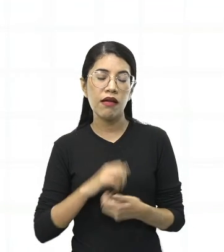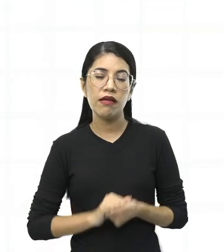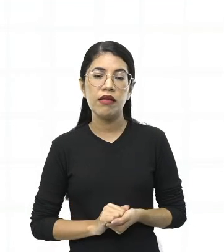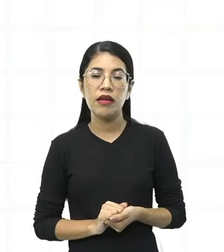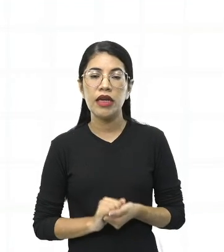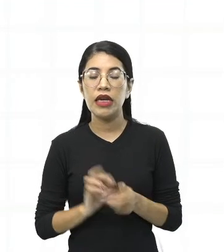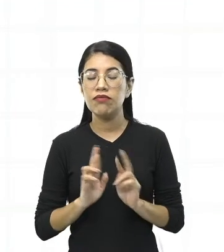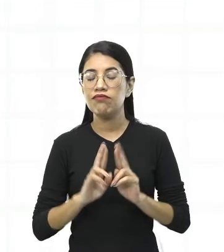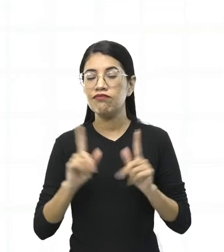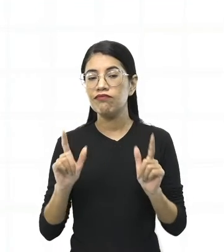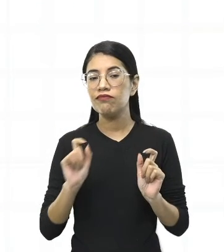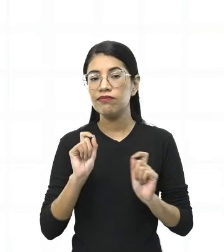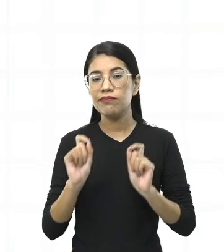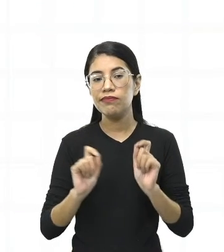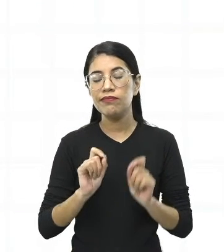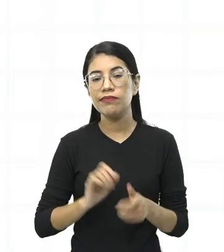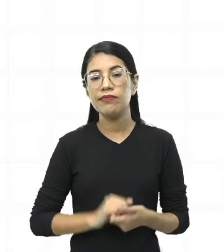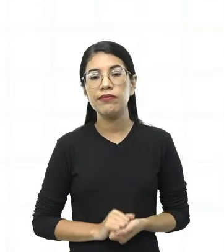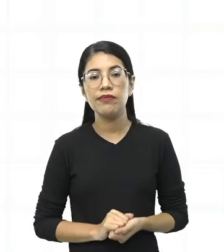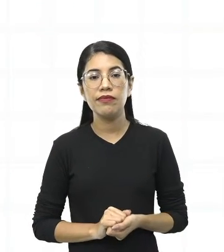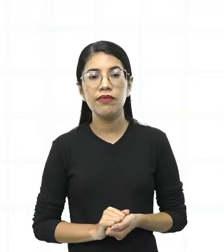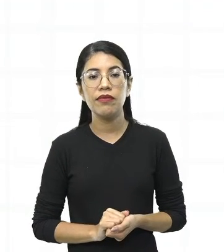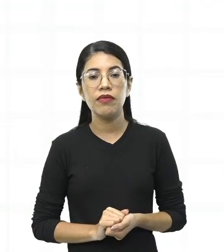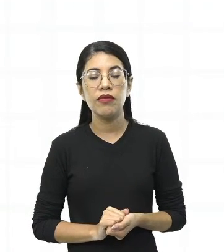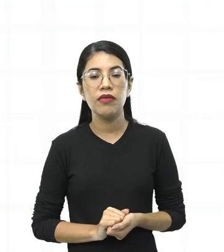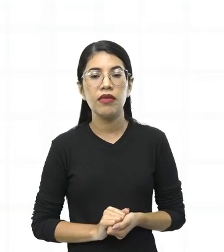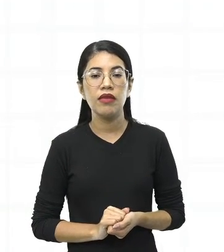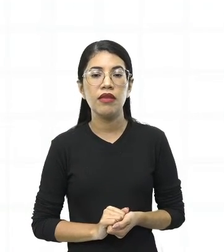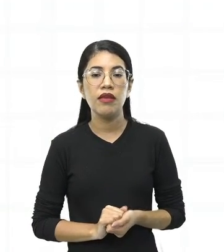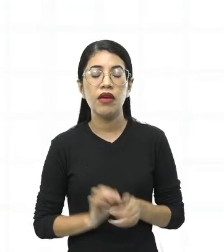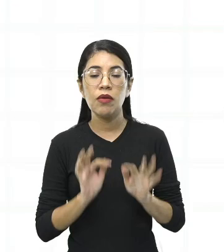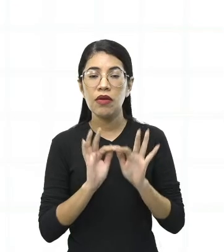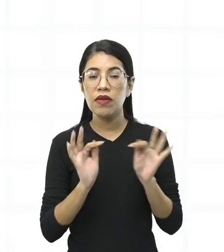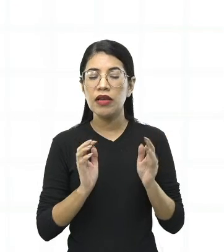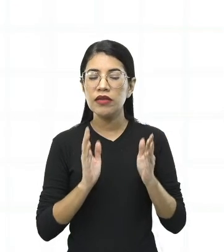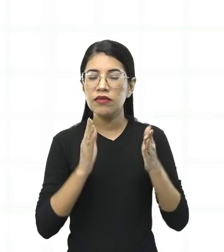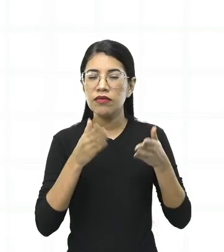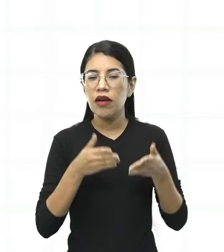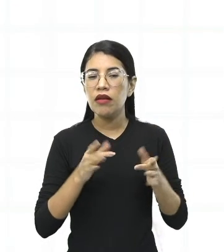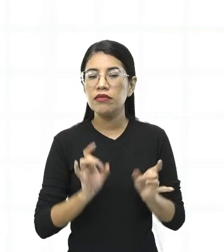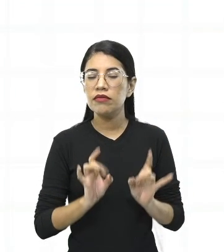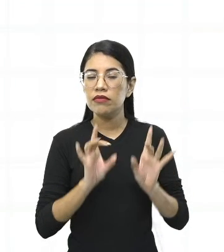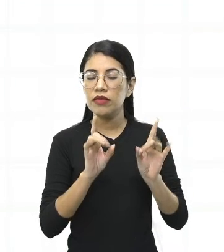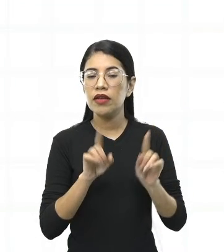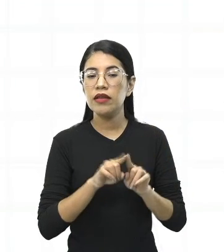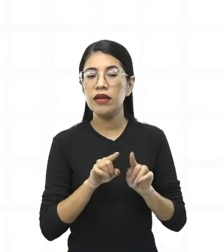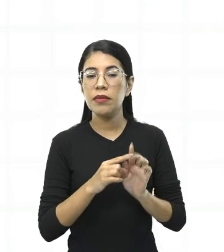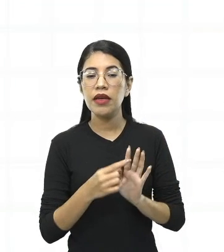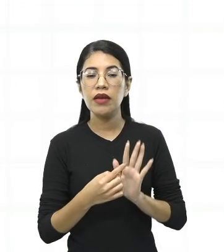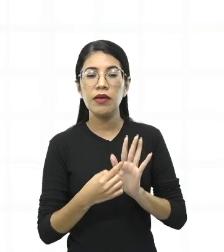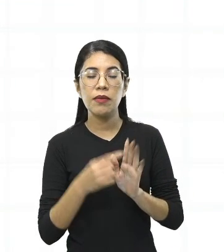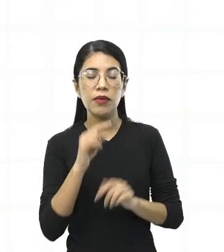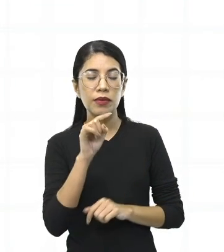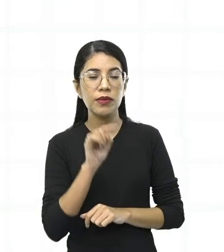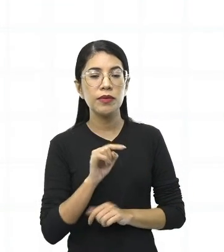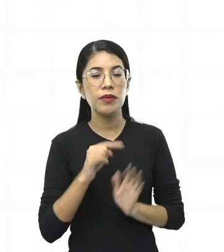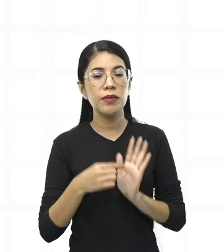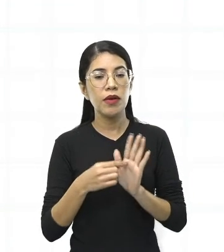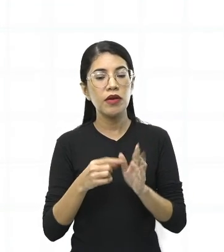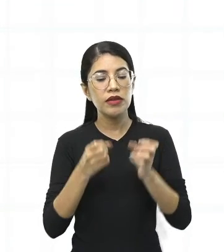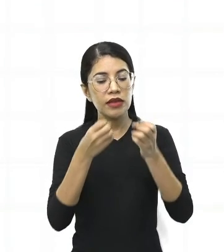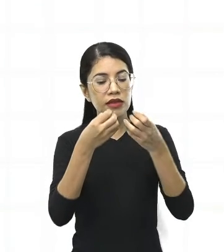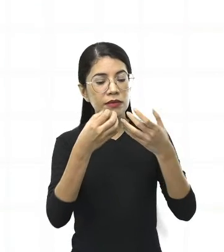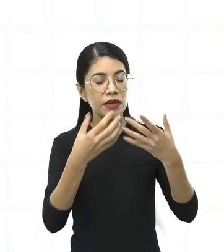ali, uma chamada mais especial. A gente tem os dois pontos que indicam uma explicação, que em seguida vem